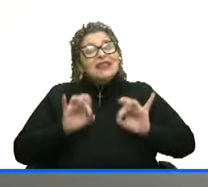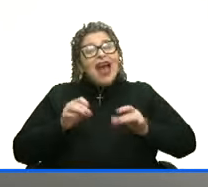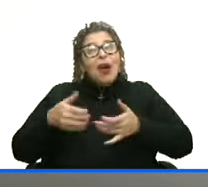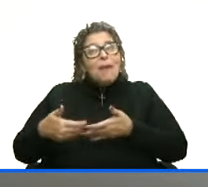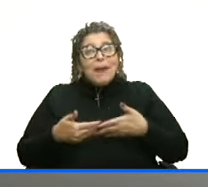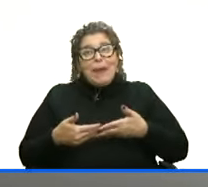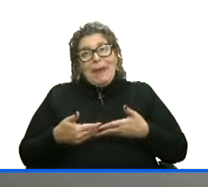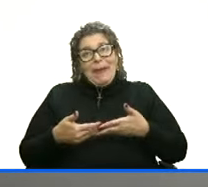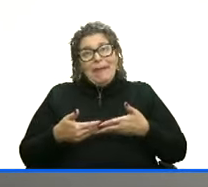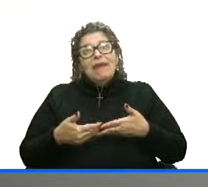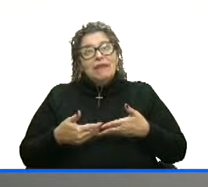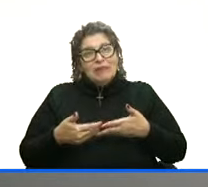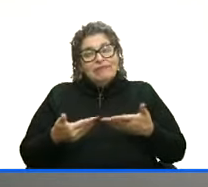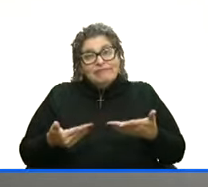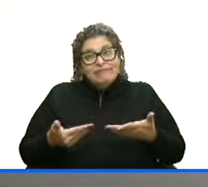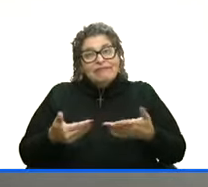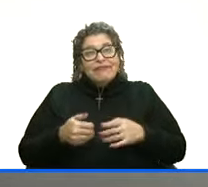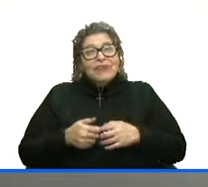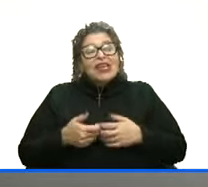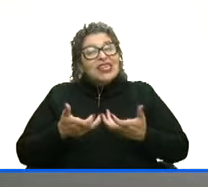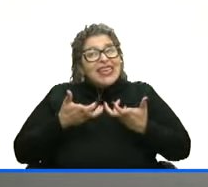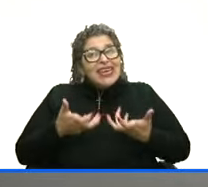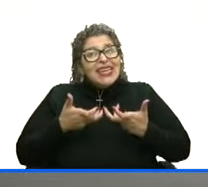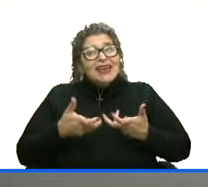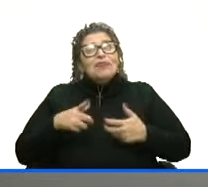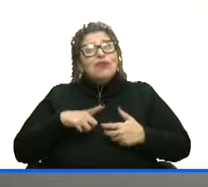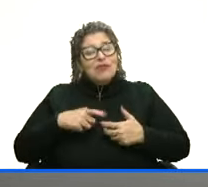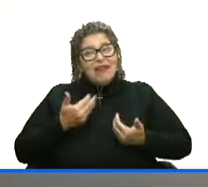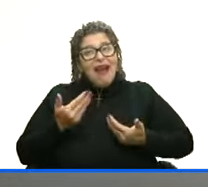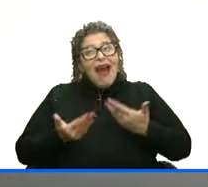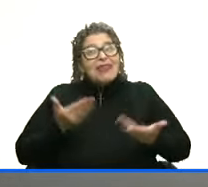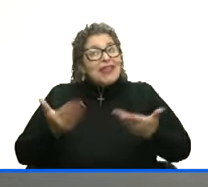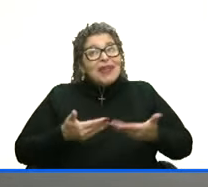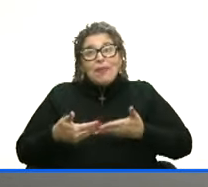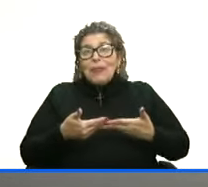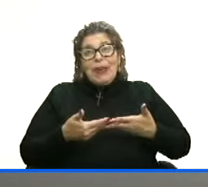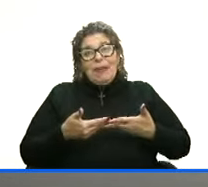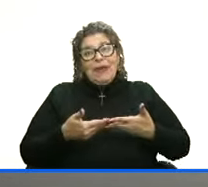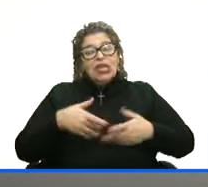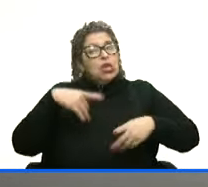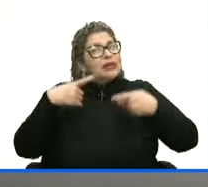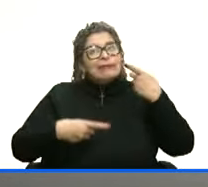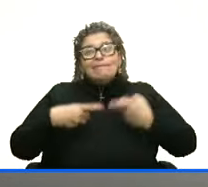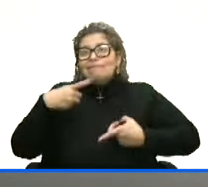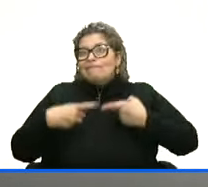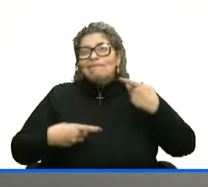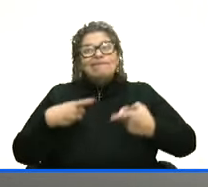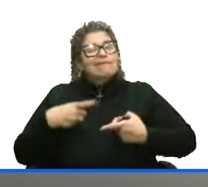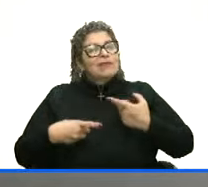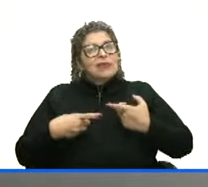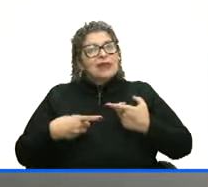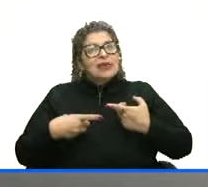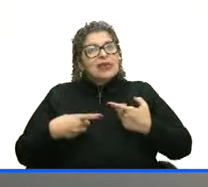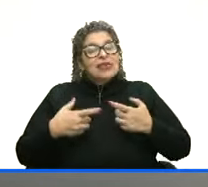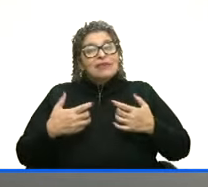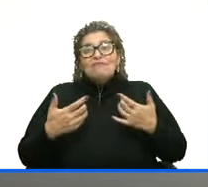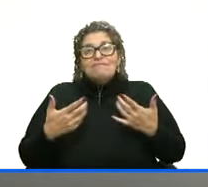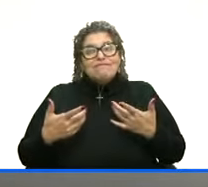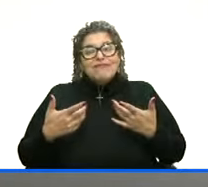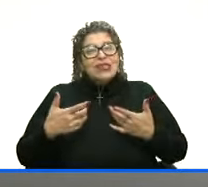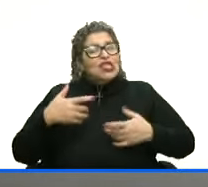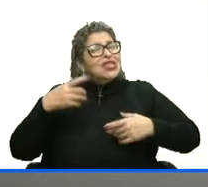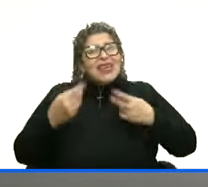é oferecido para ter. A gente gostaria muito de ter. Então, acho que nenhuma discussão, Sofia, pode passar,